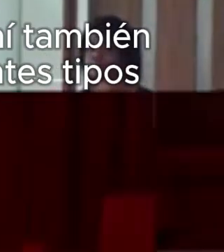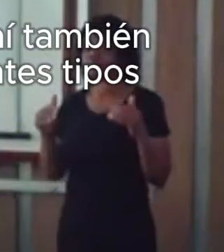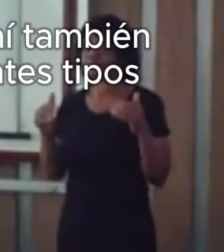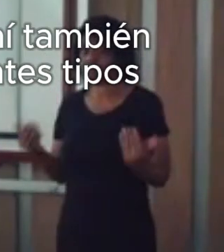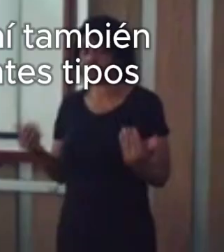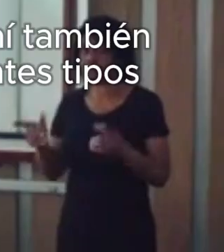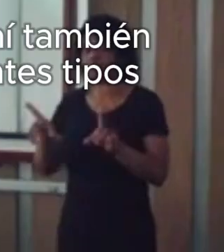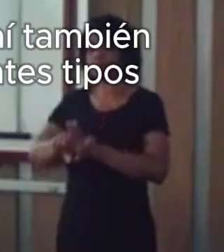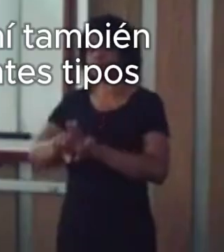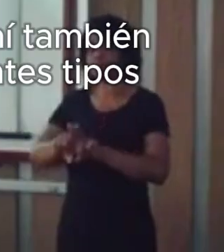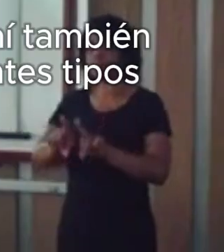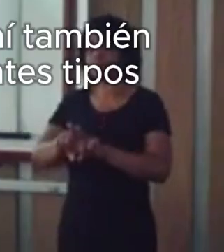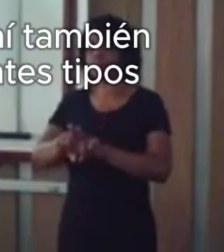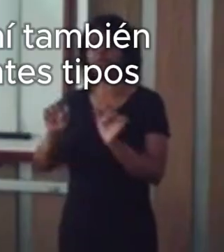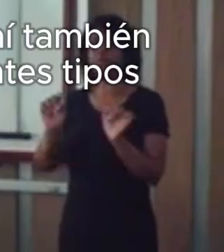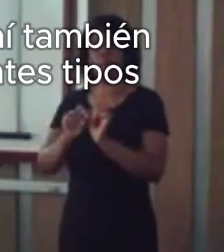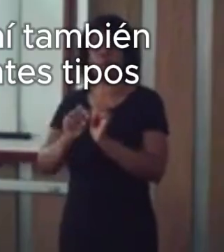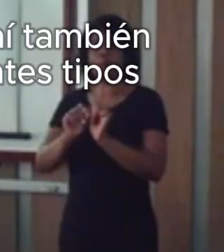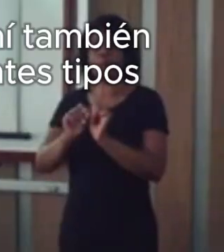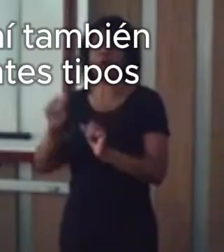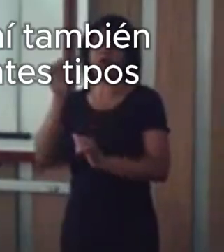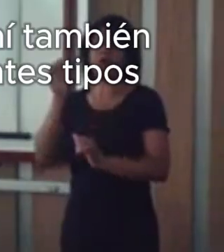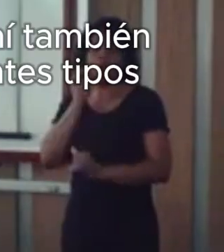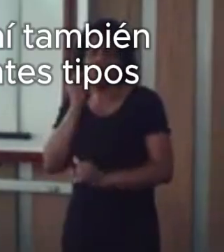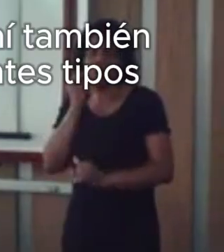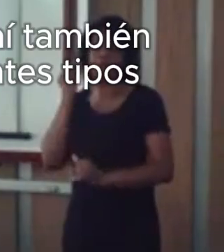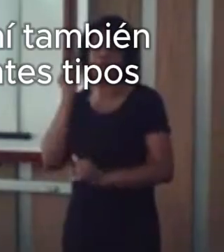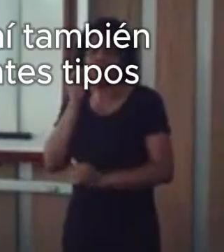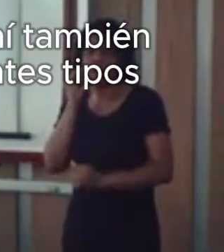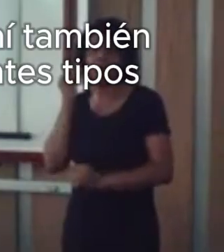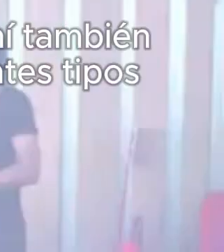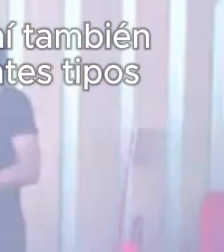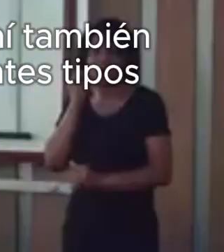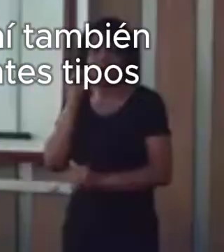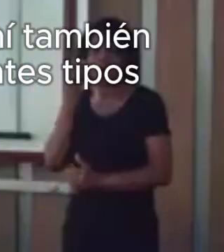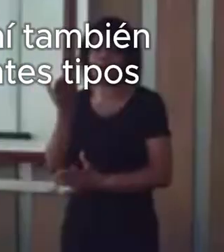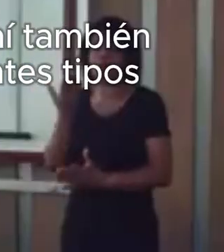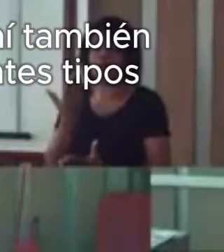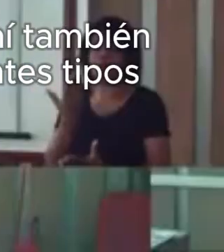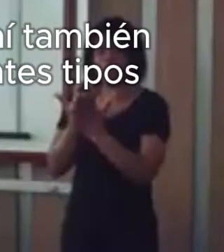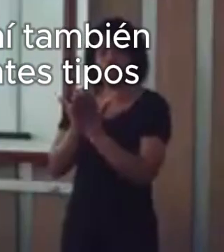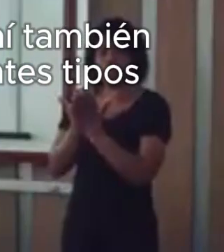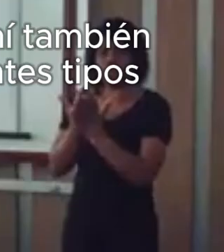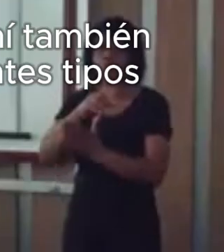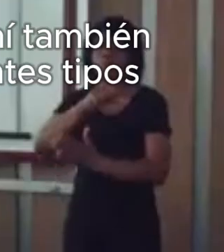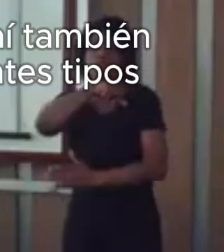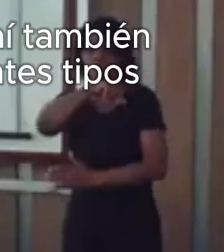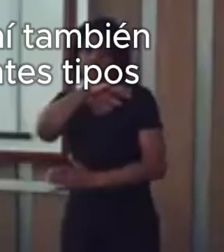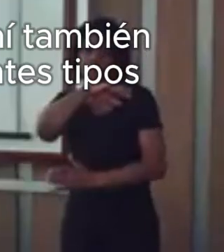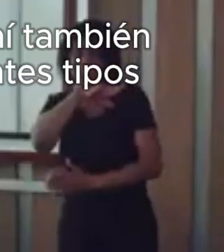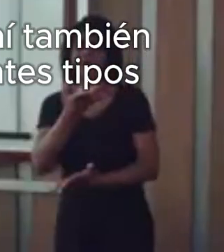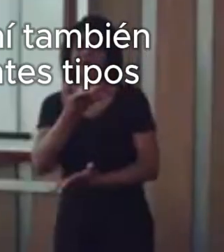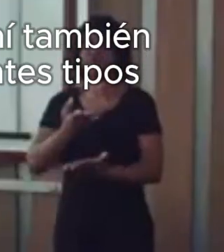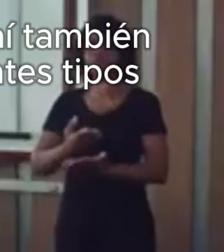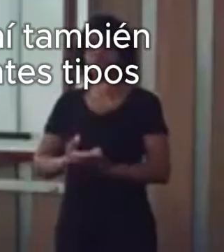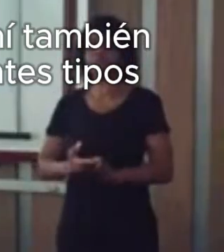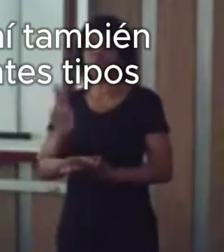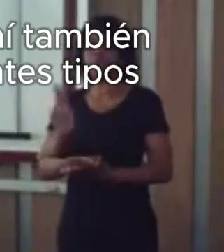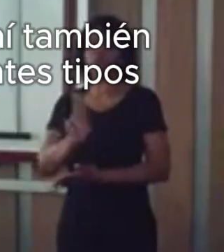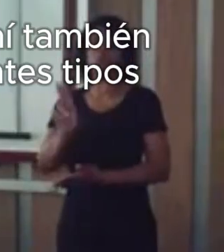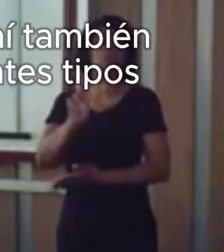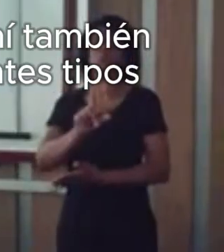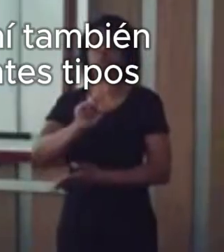gente também fez de tudo, né? Começou a estudar isso em animais e